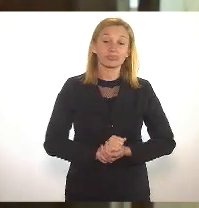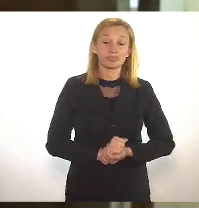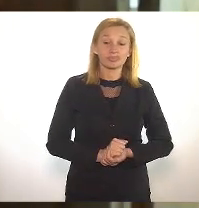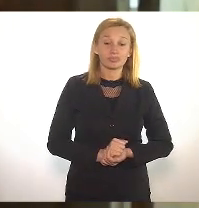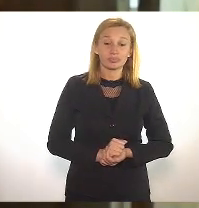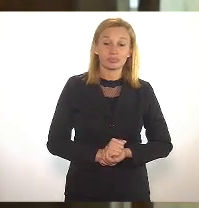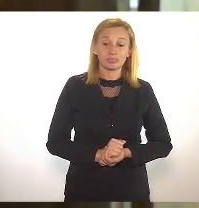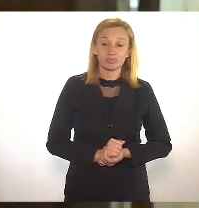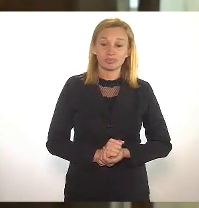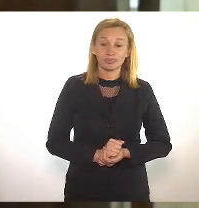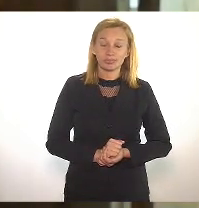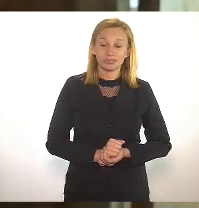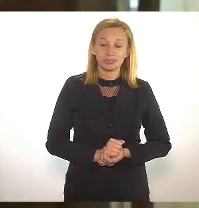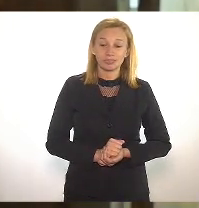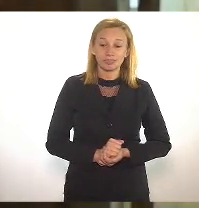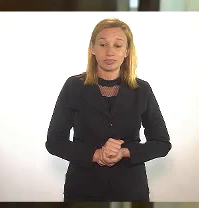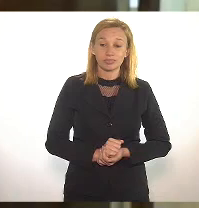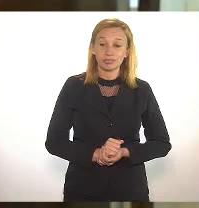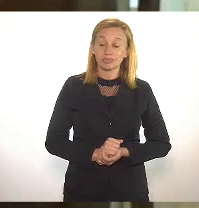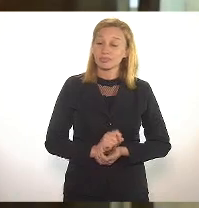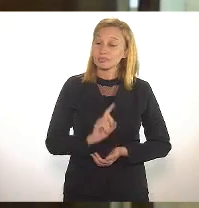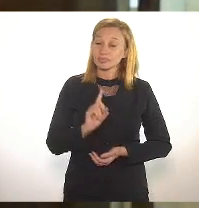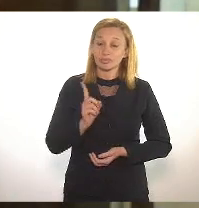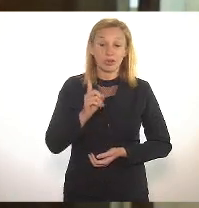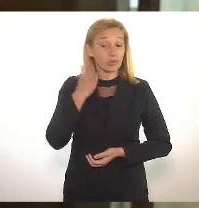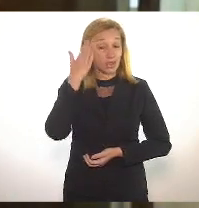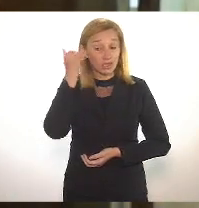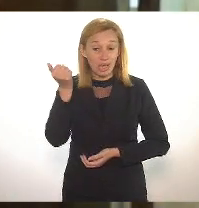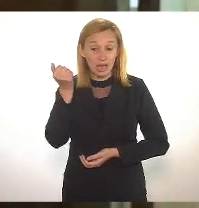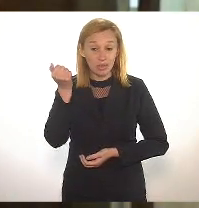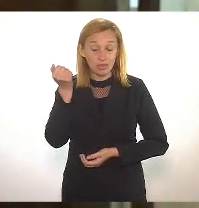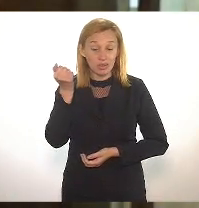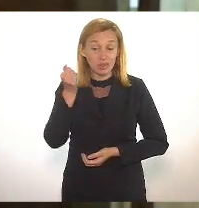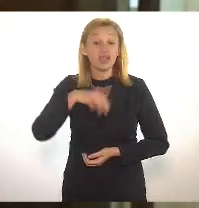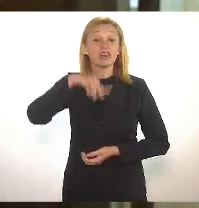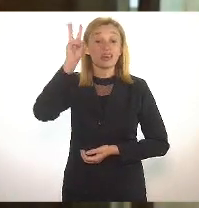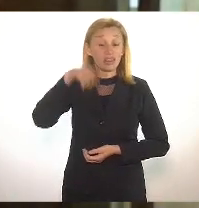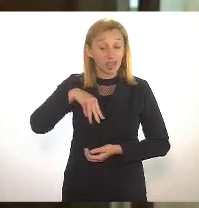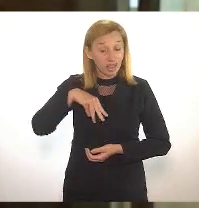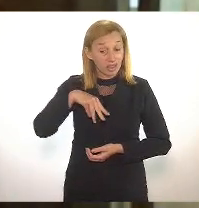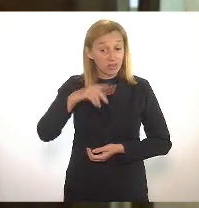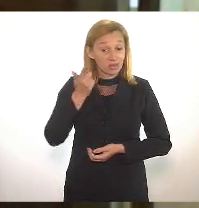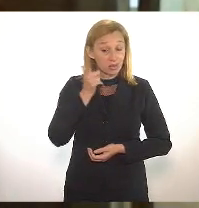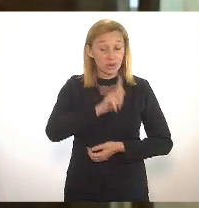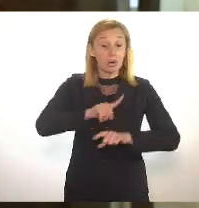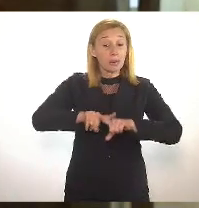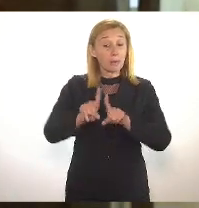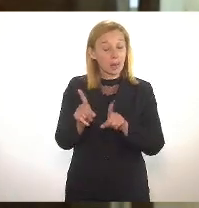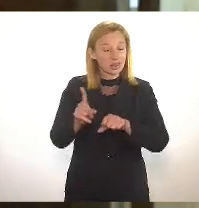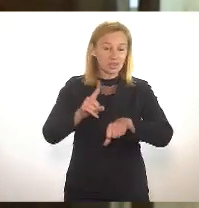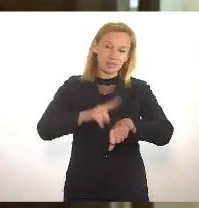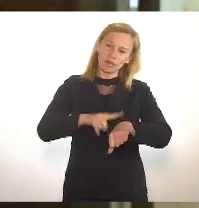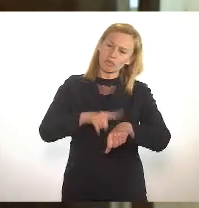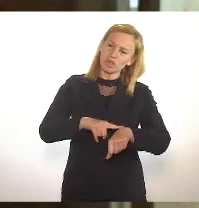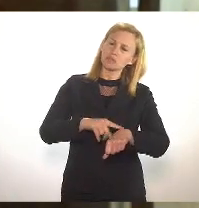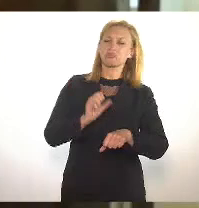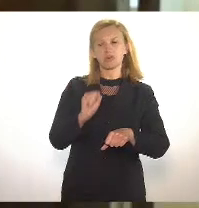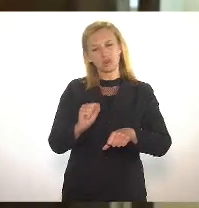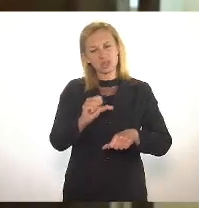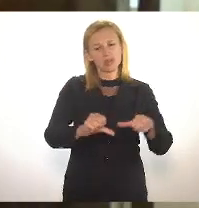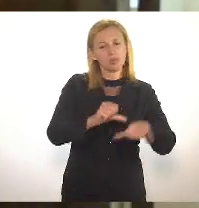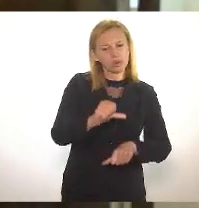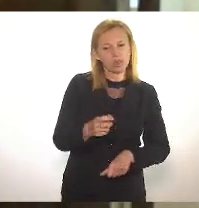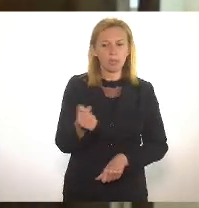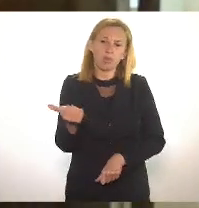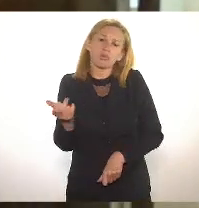ainda indefinida. Mas tende, nesse momento, pode ser que mude daqui a